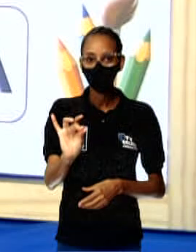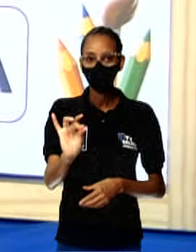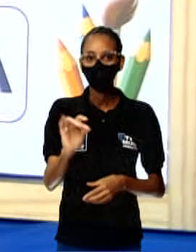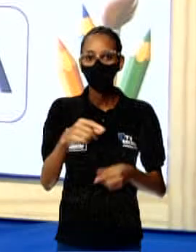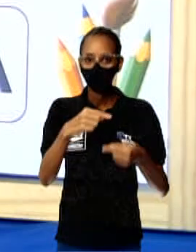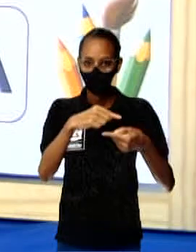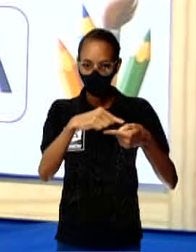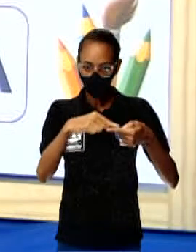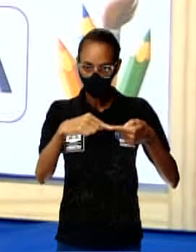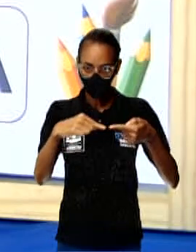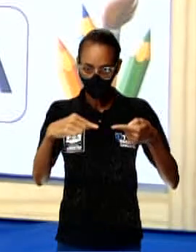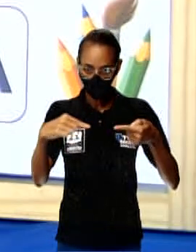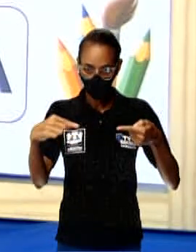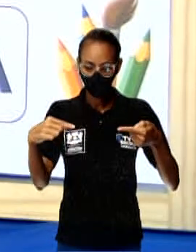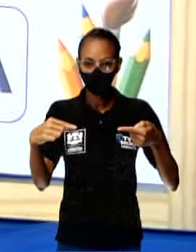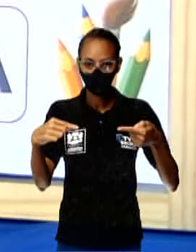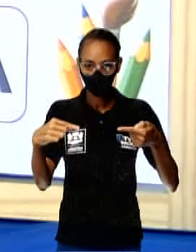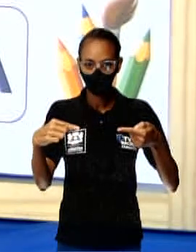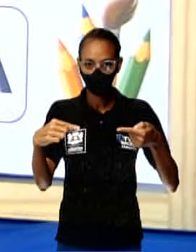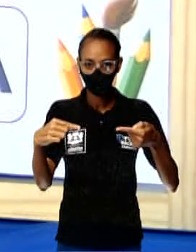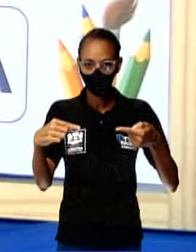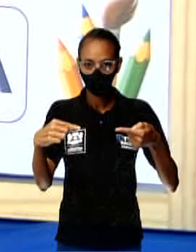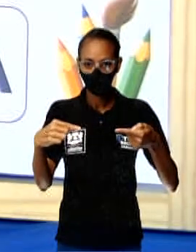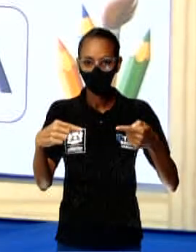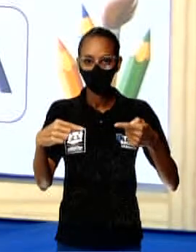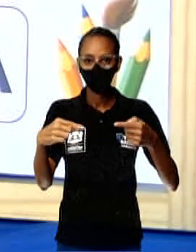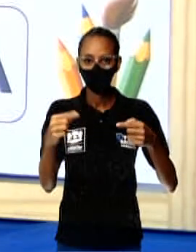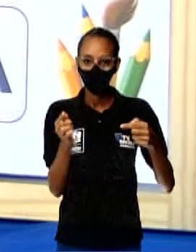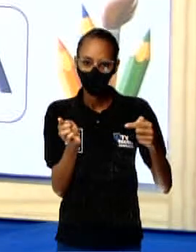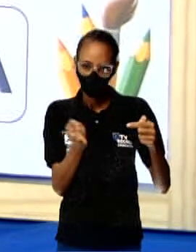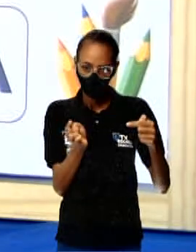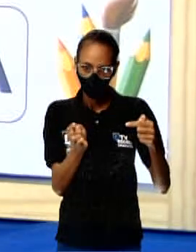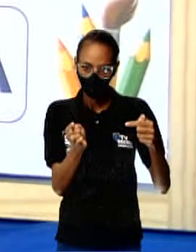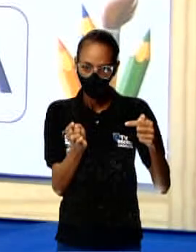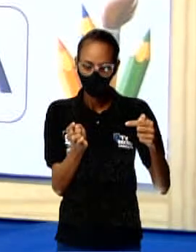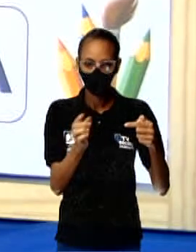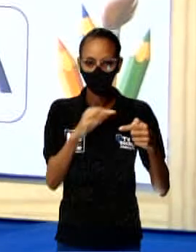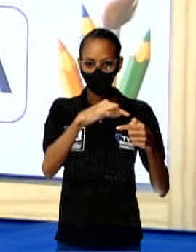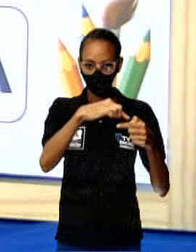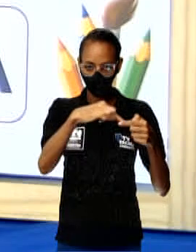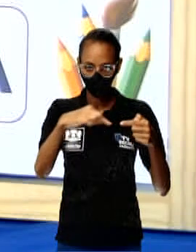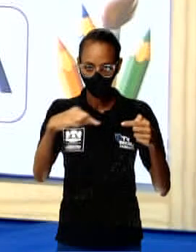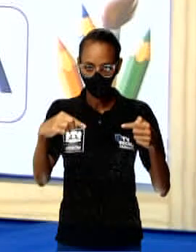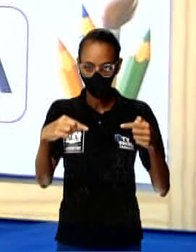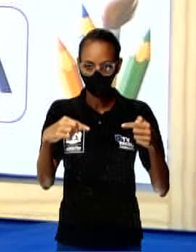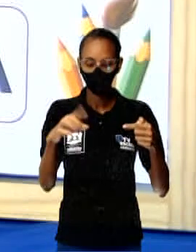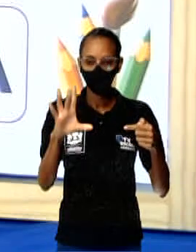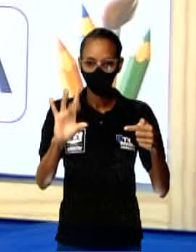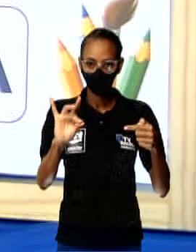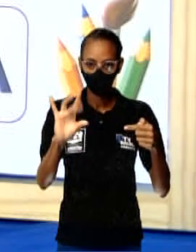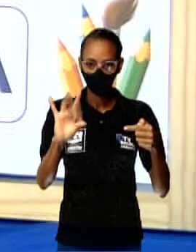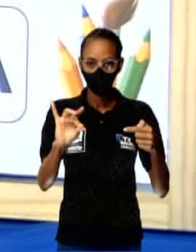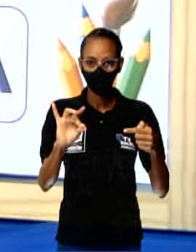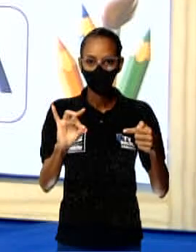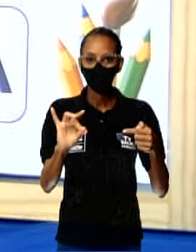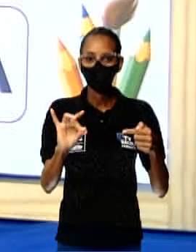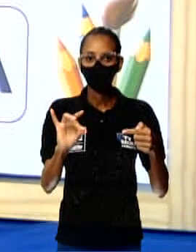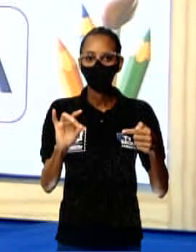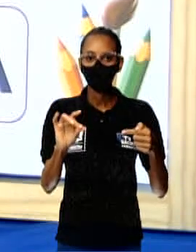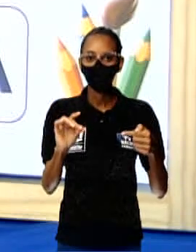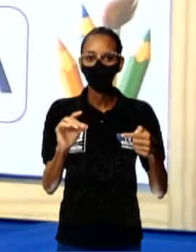tanto na lateral quanto na pontinha do Foguete pega a cola